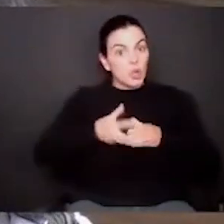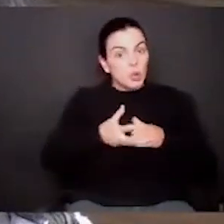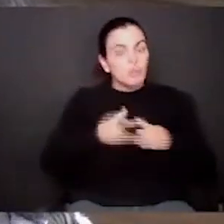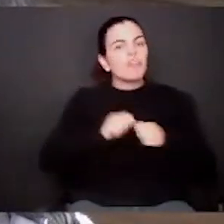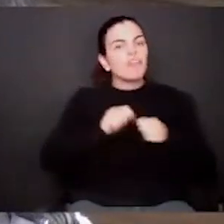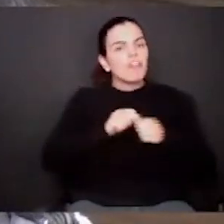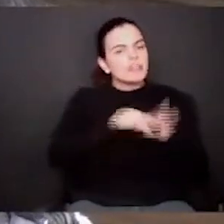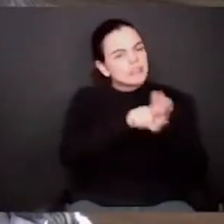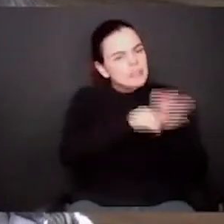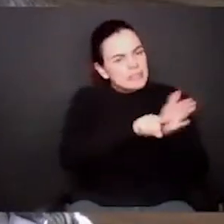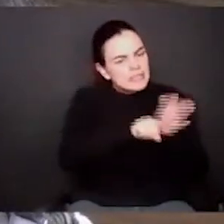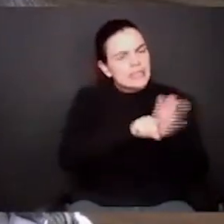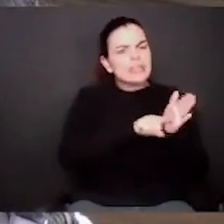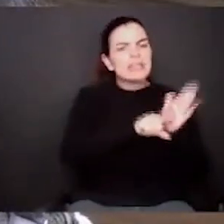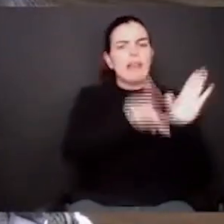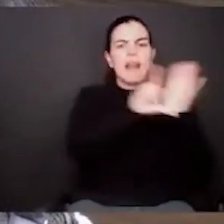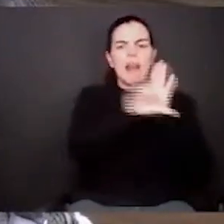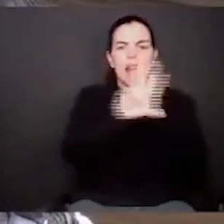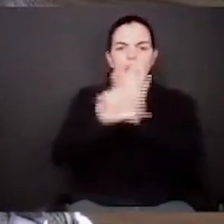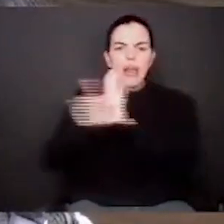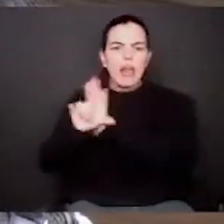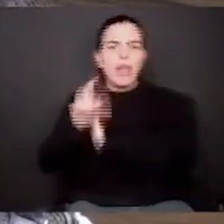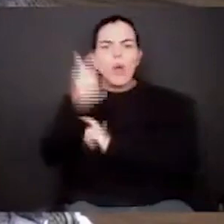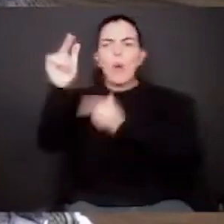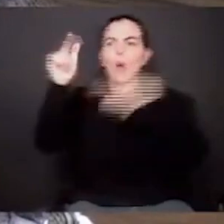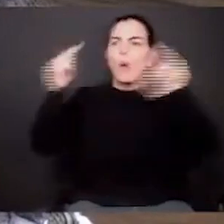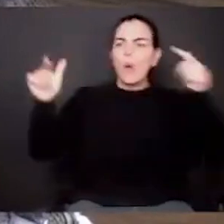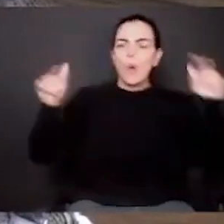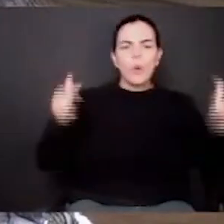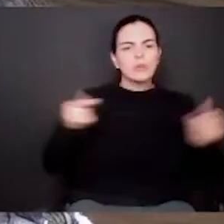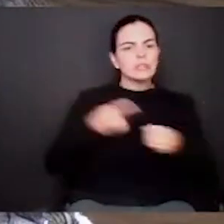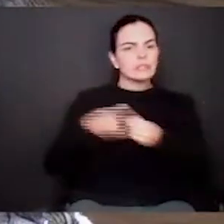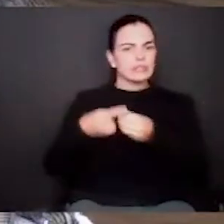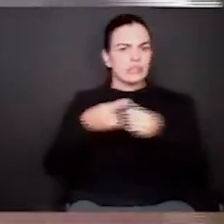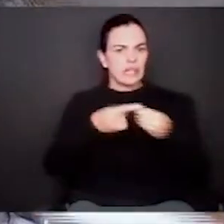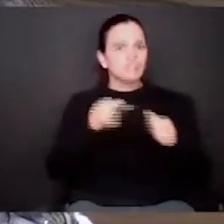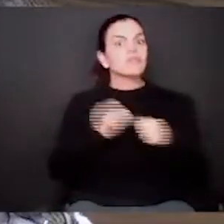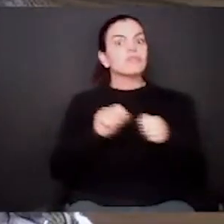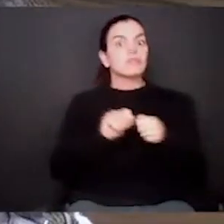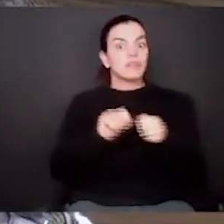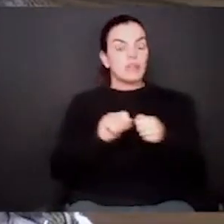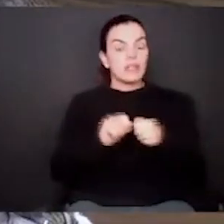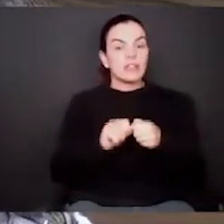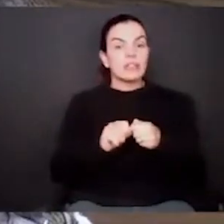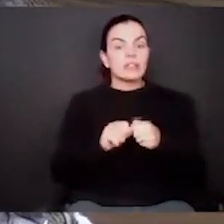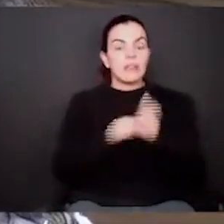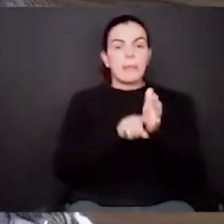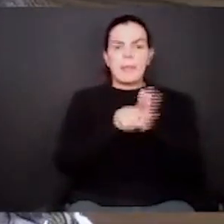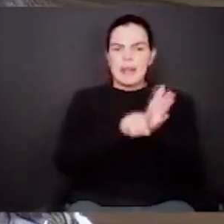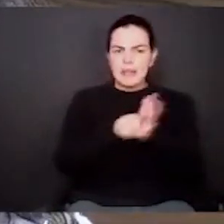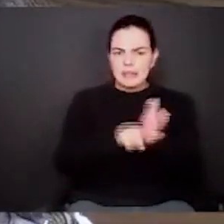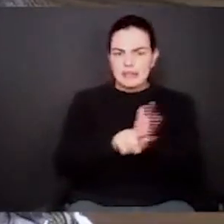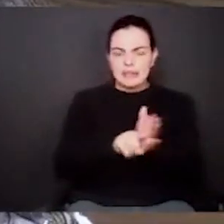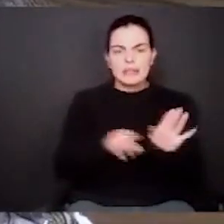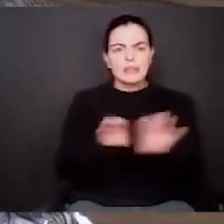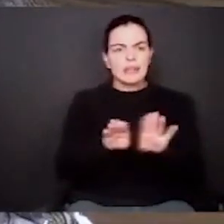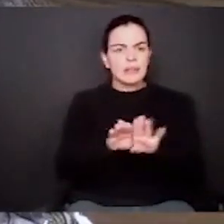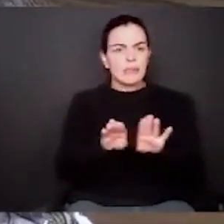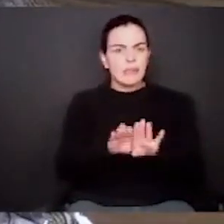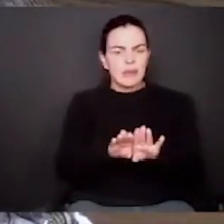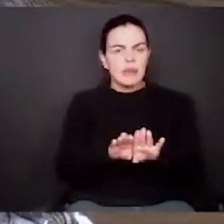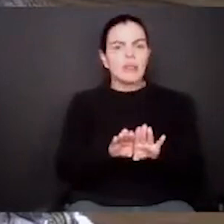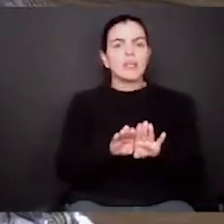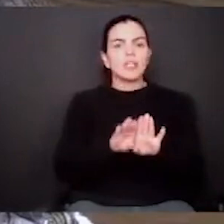são outras leis existentes em outros municípios, através da pesquisa da doutrina correlata